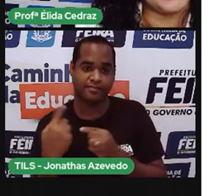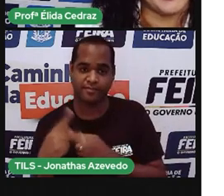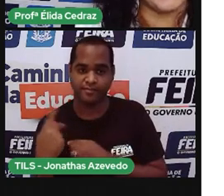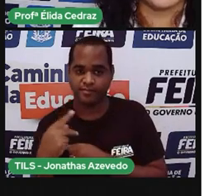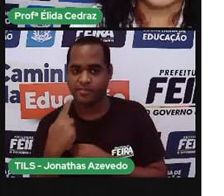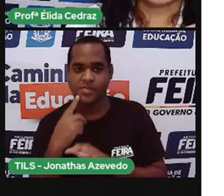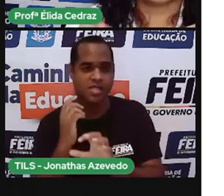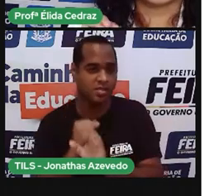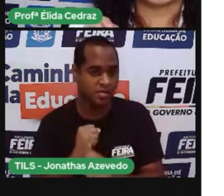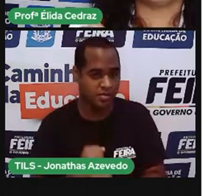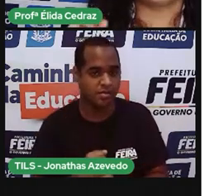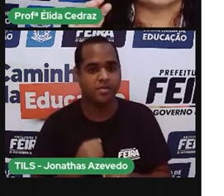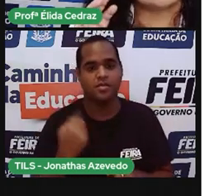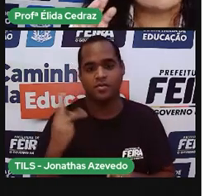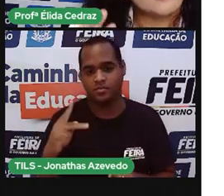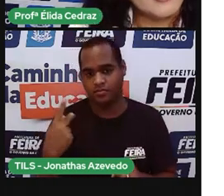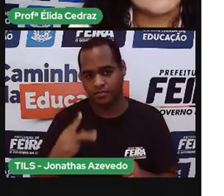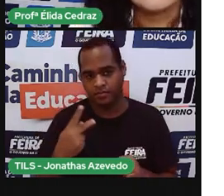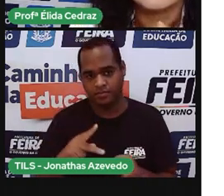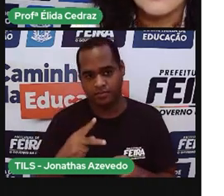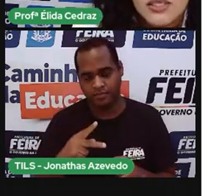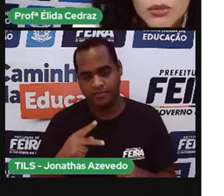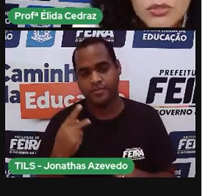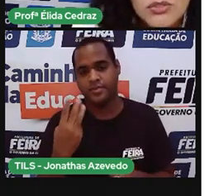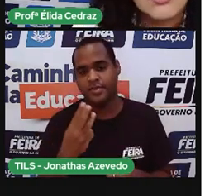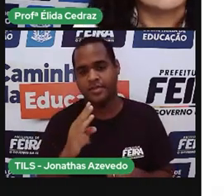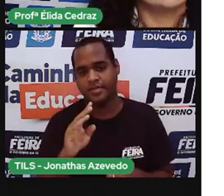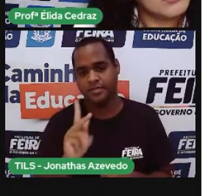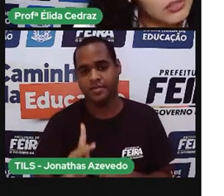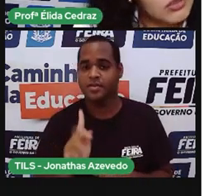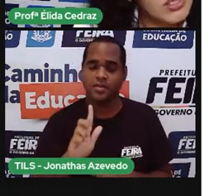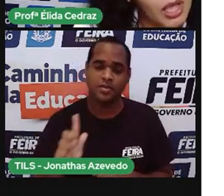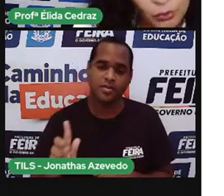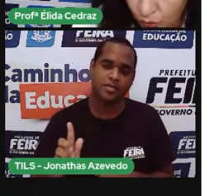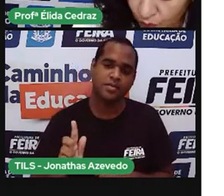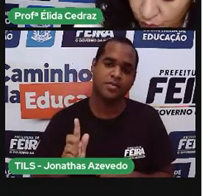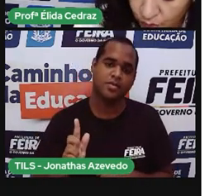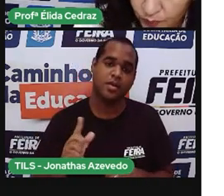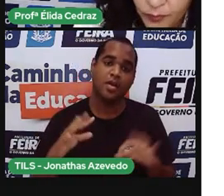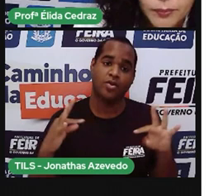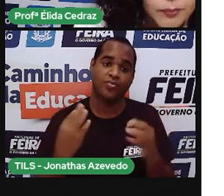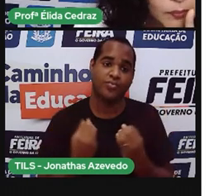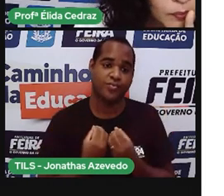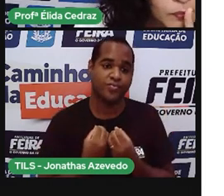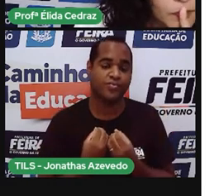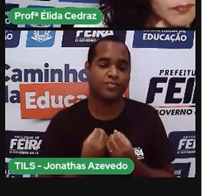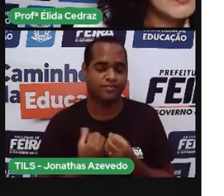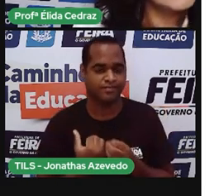gente juntar, teremos 3 quilos ao todo.